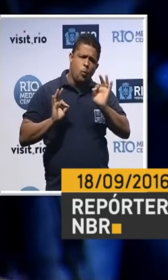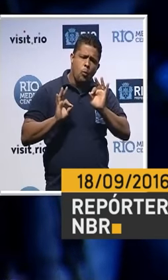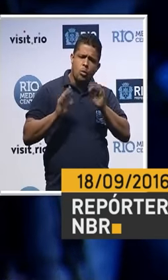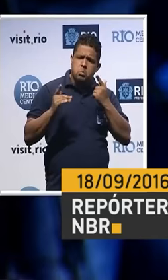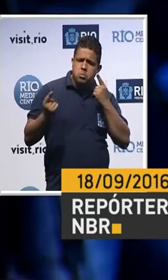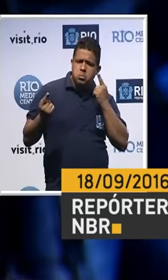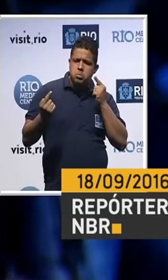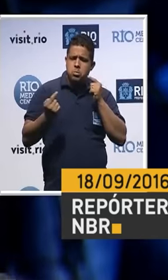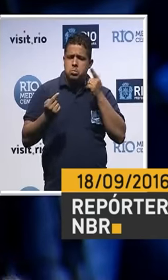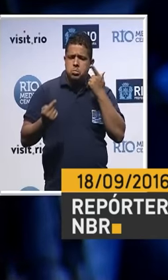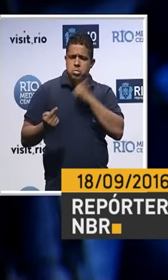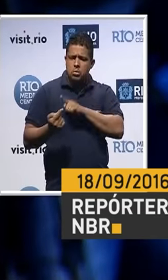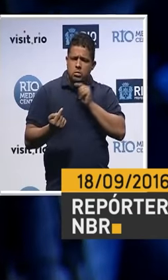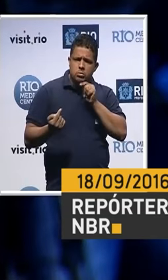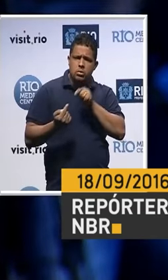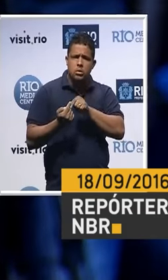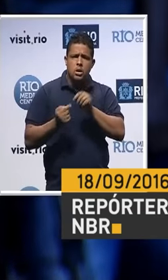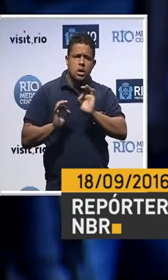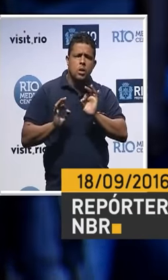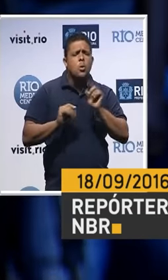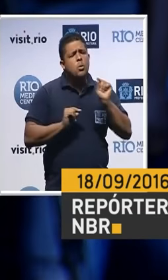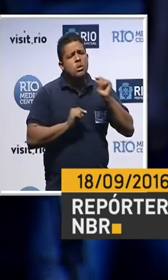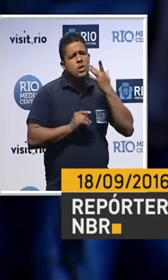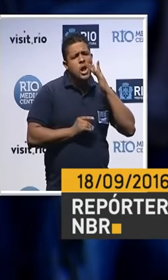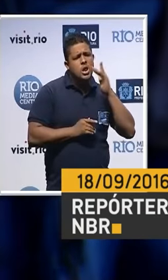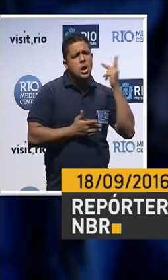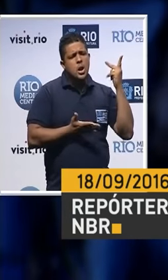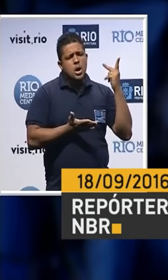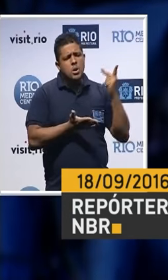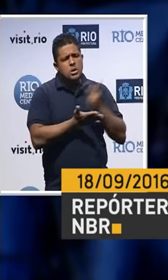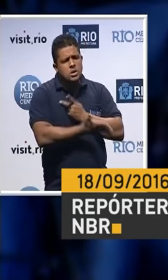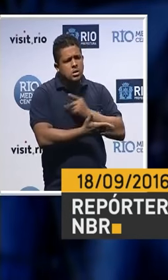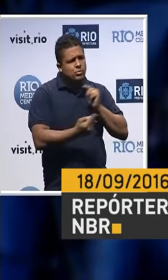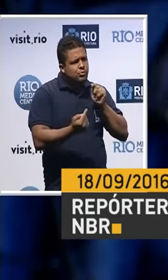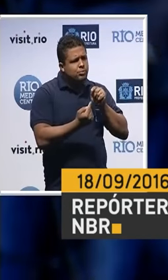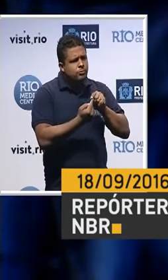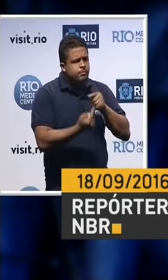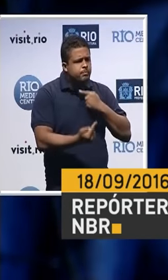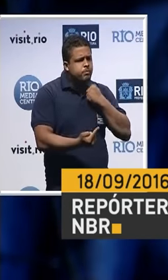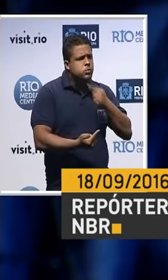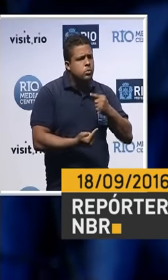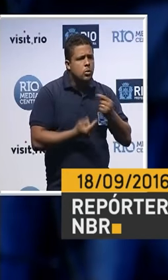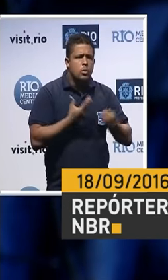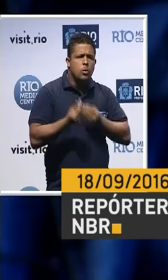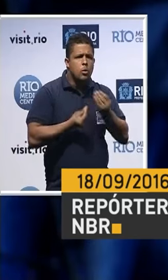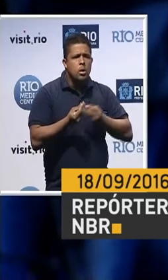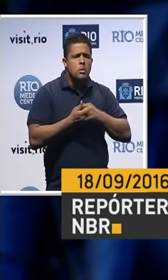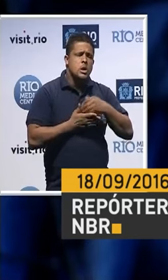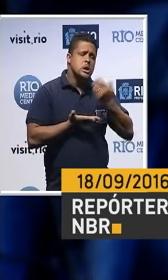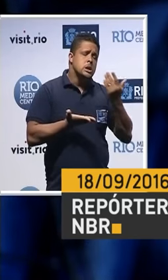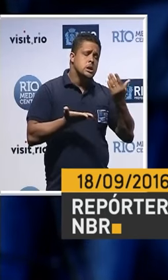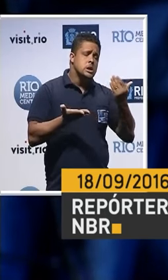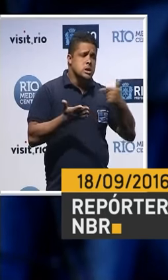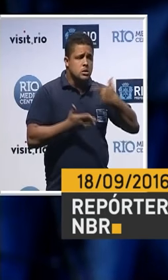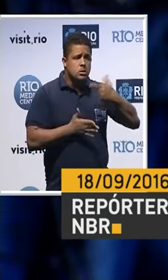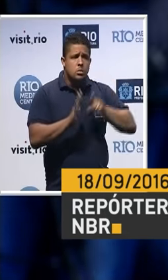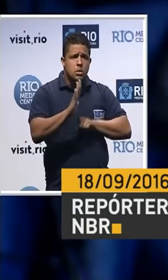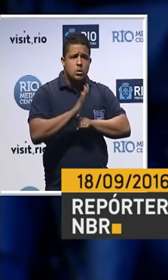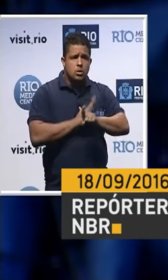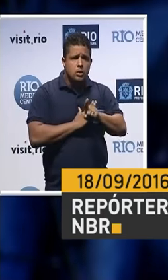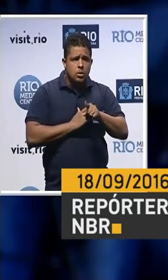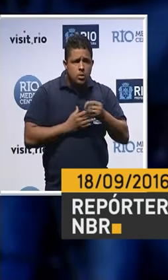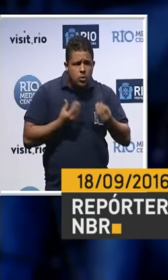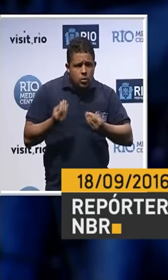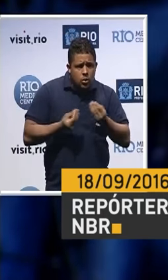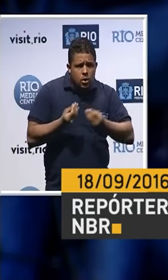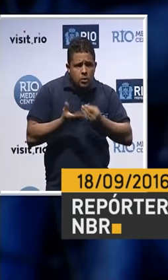uma avaliação do senhor. O que o senhor acha que aconteceu para que essas metas não fossem cumpridas? E a segunda pergunta é com relação ao orçamento.